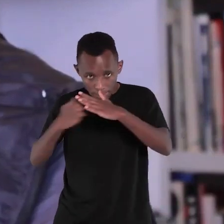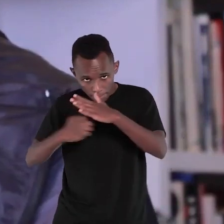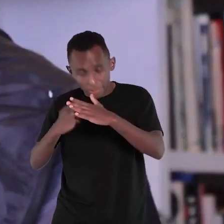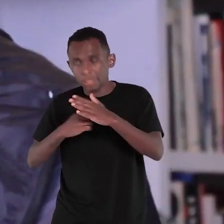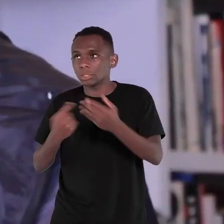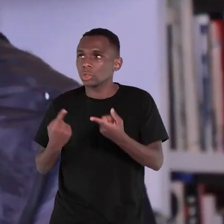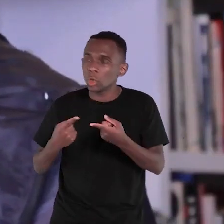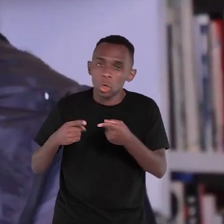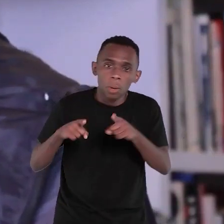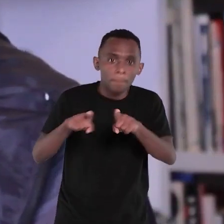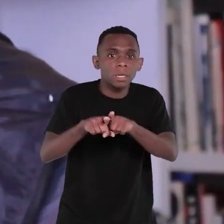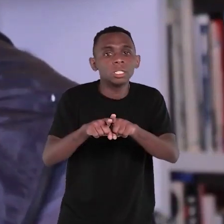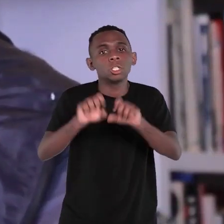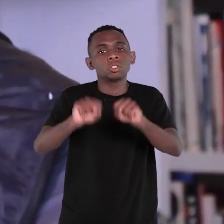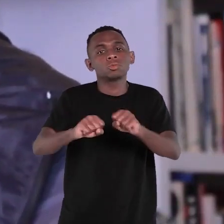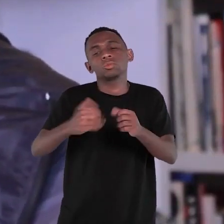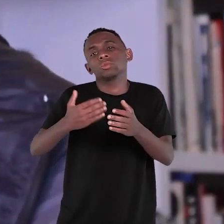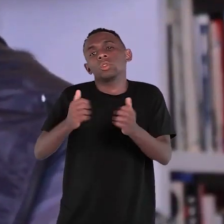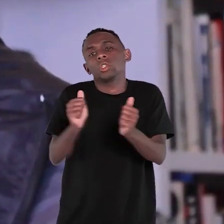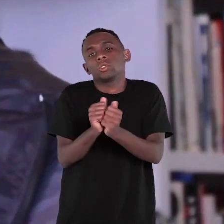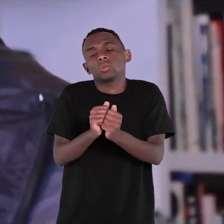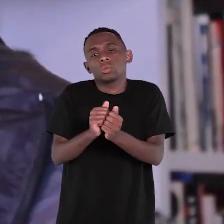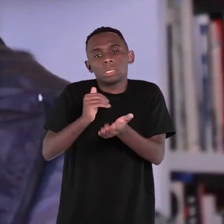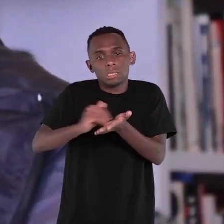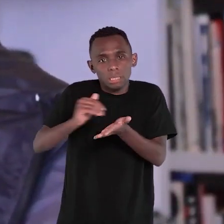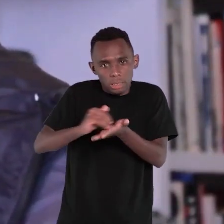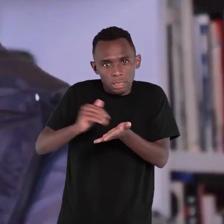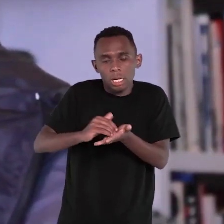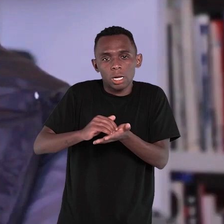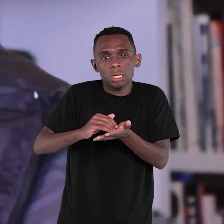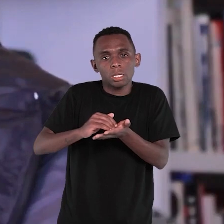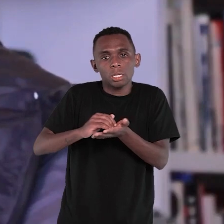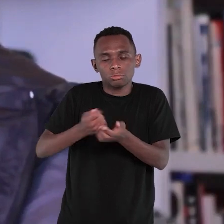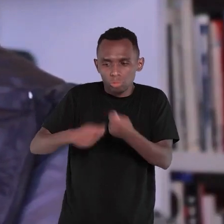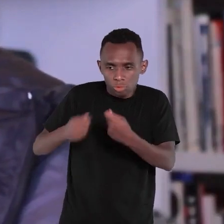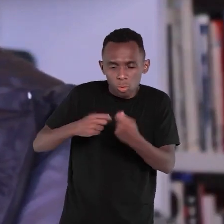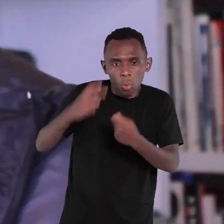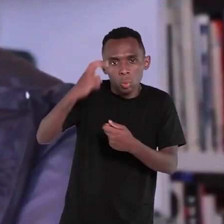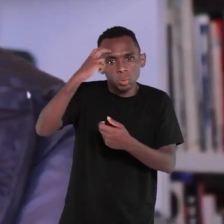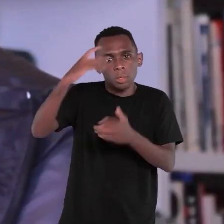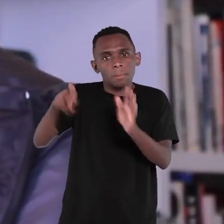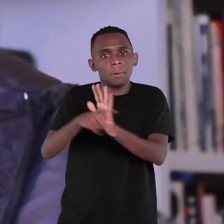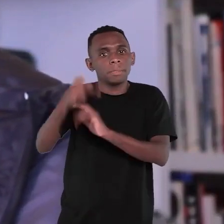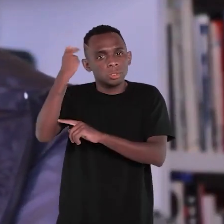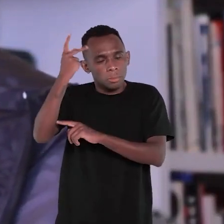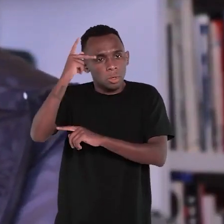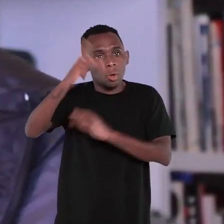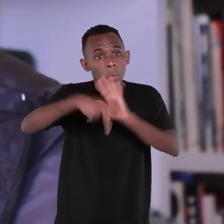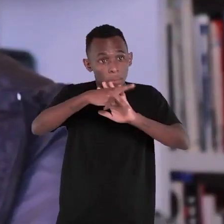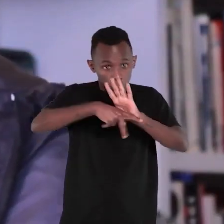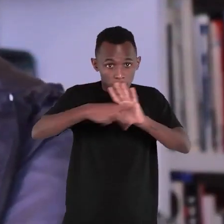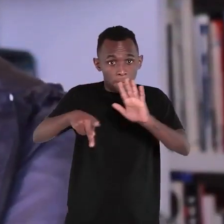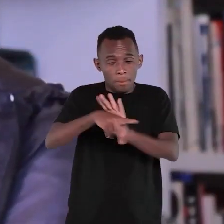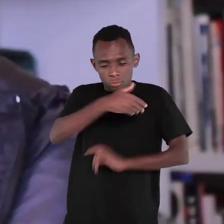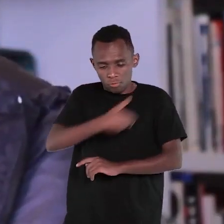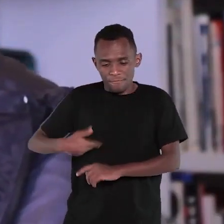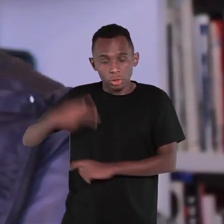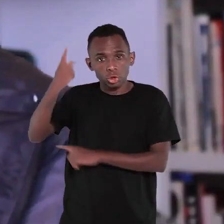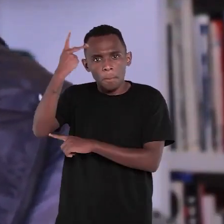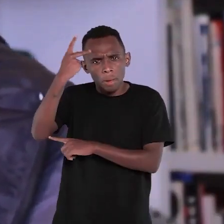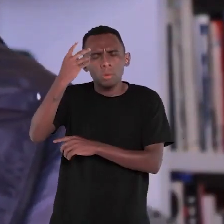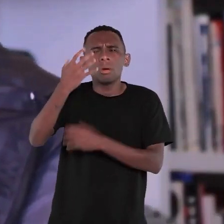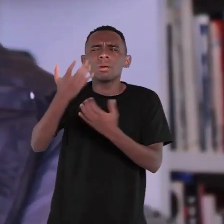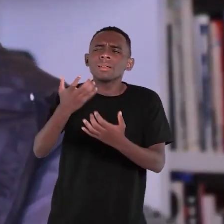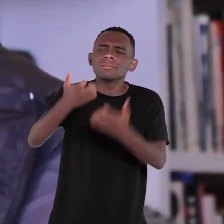em conjunto com a Secretaria de Economia Criativa e Cultura do Estado de São Paulo, né? Um projeto também do governo de São Paulo, importante